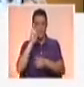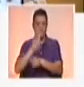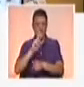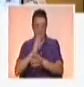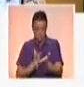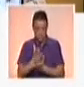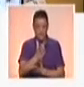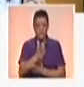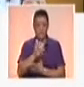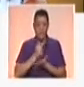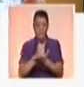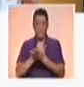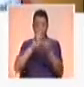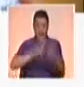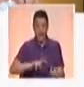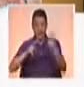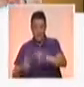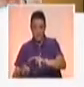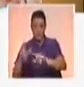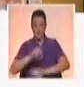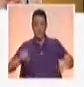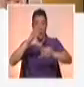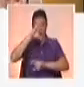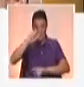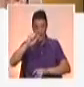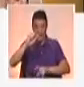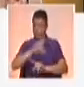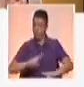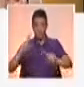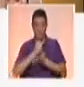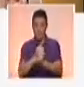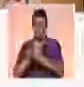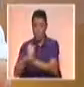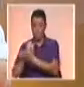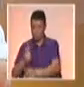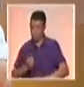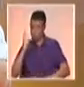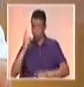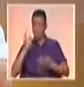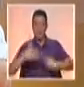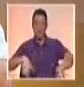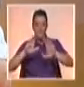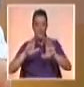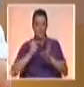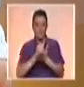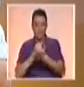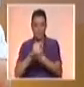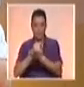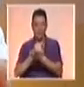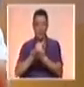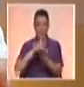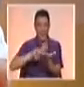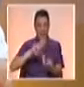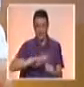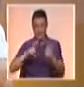depois alternativas, porque não foi com ajudas do Ministério nem legais que se mantiveram cá, mas com ajudas alternativas, inclusive da Câmara